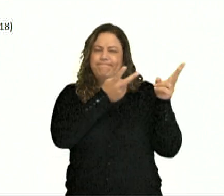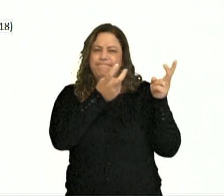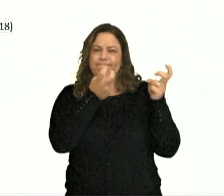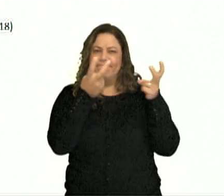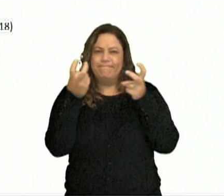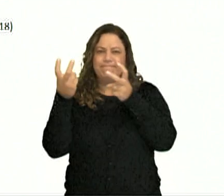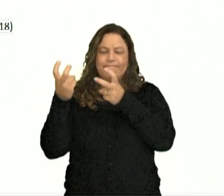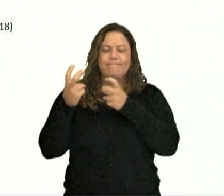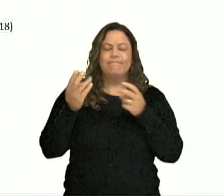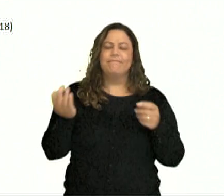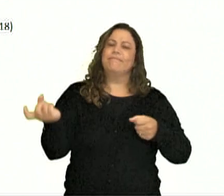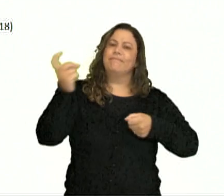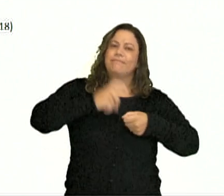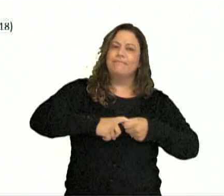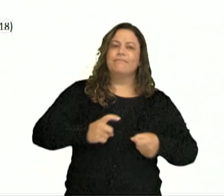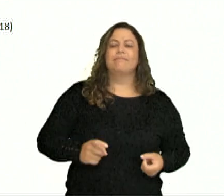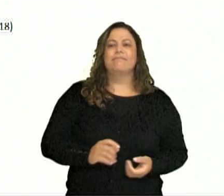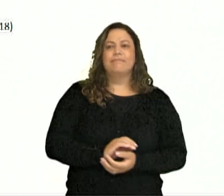e daqui a pouco eu estou de volta.